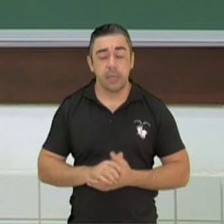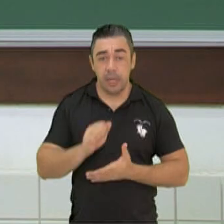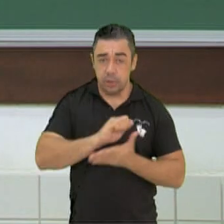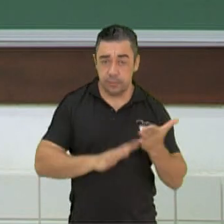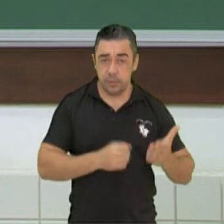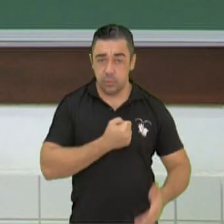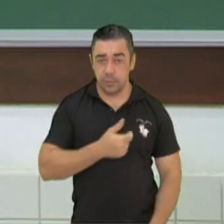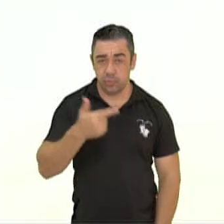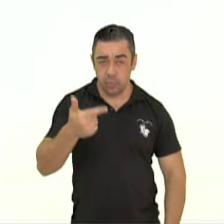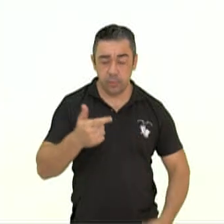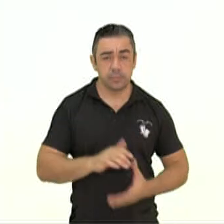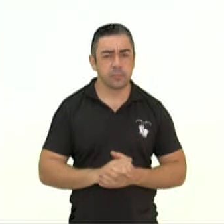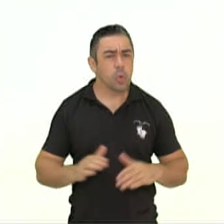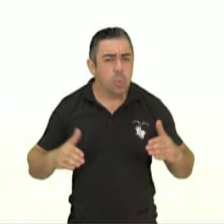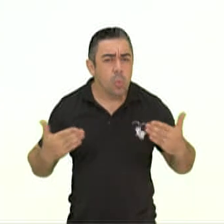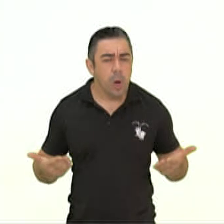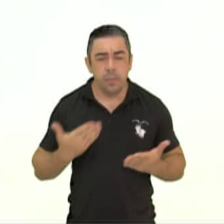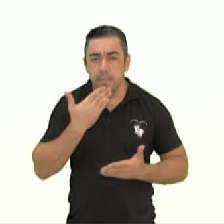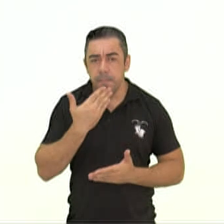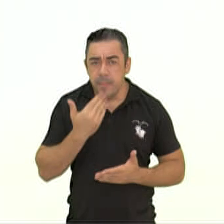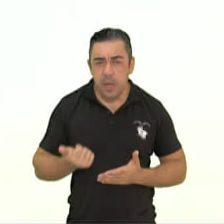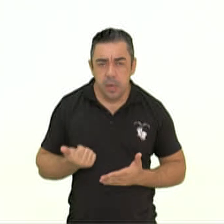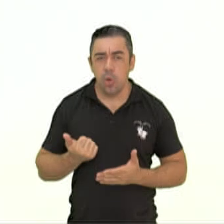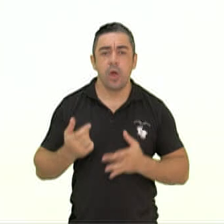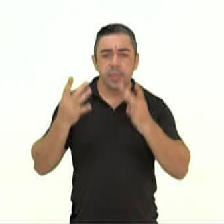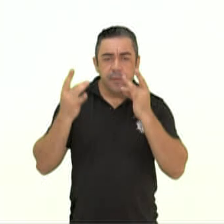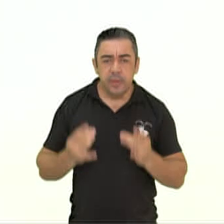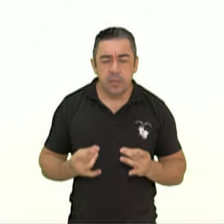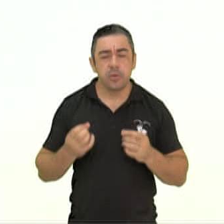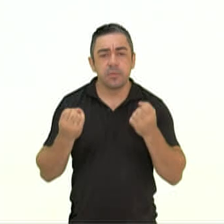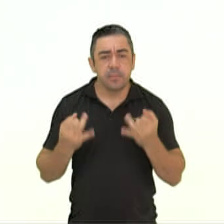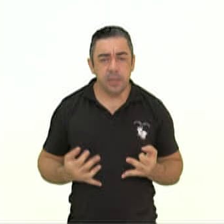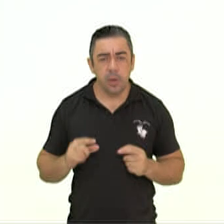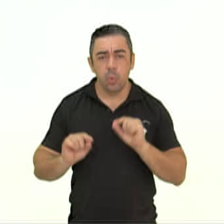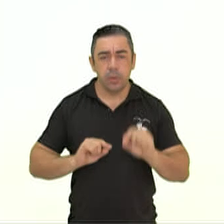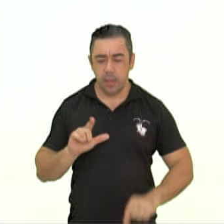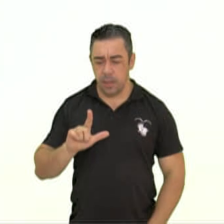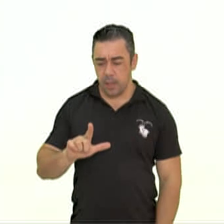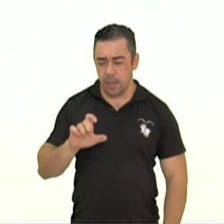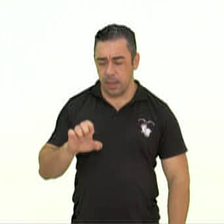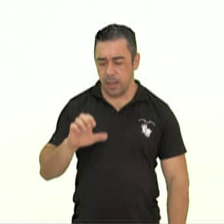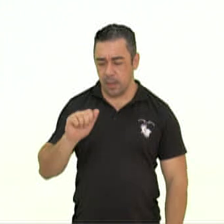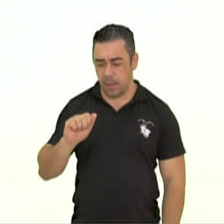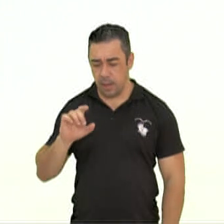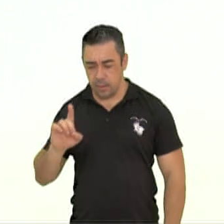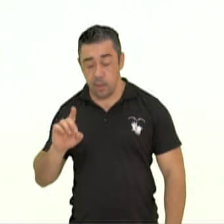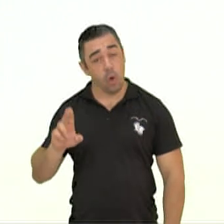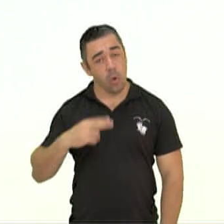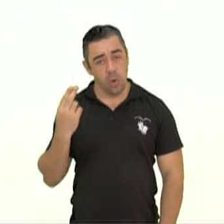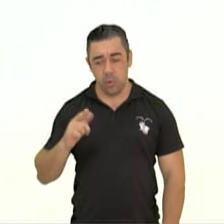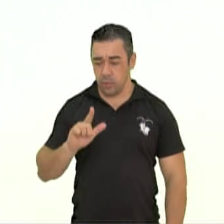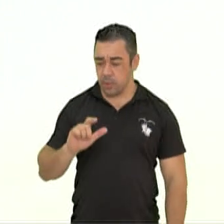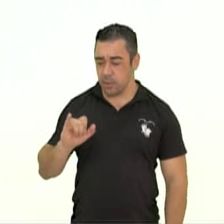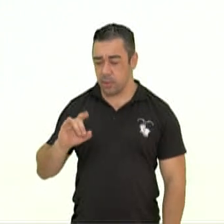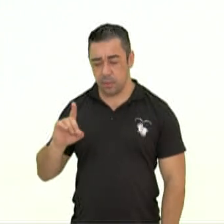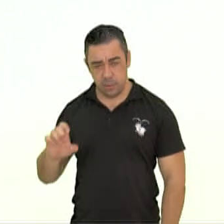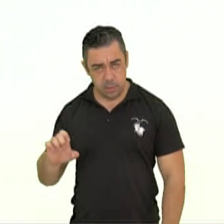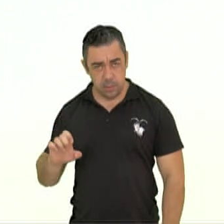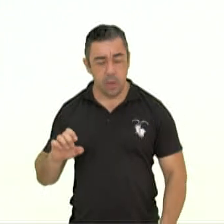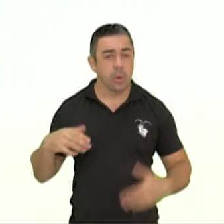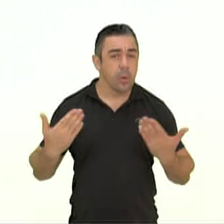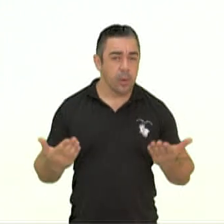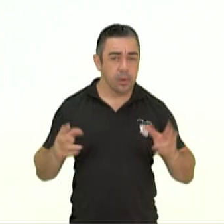Atividade 2. Qual a melhor definição para o que é lead ou slide? A. Onde se coloca o tema